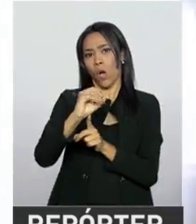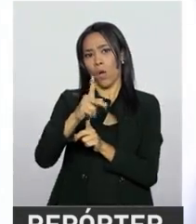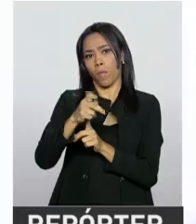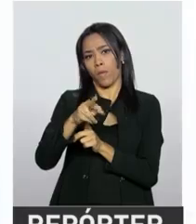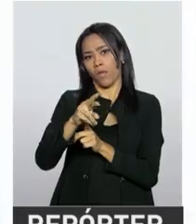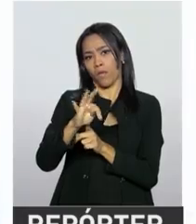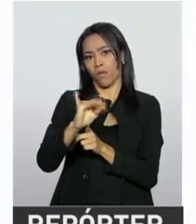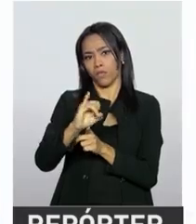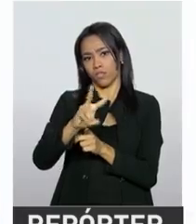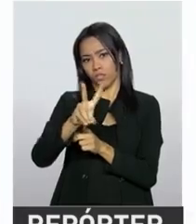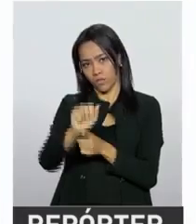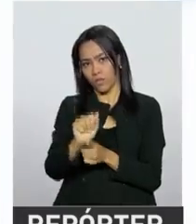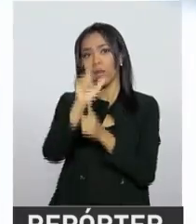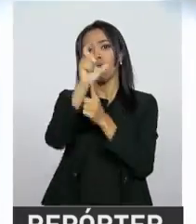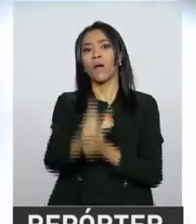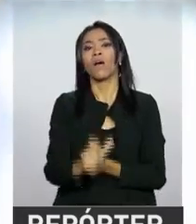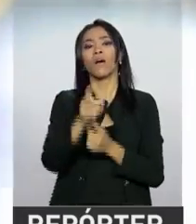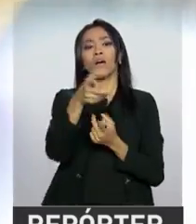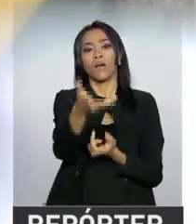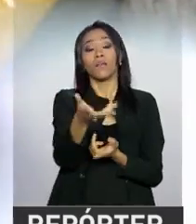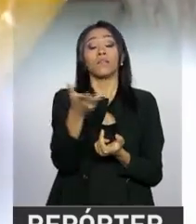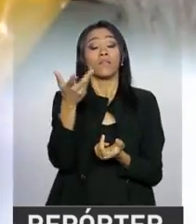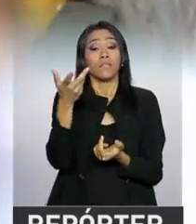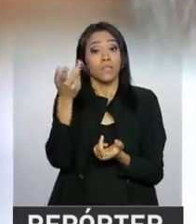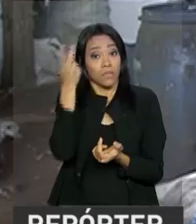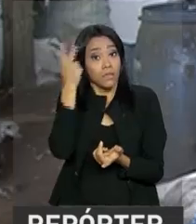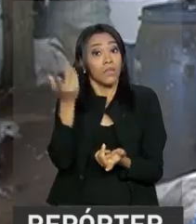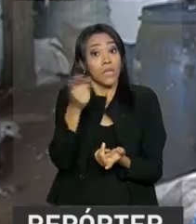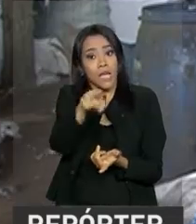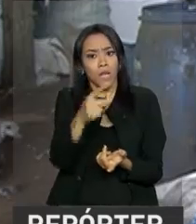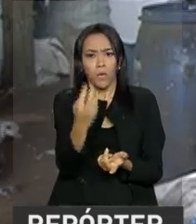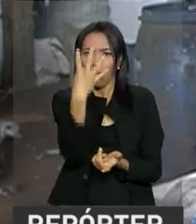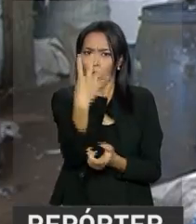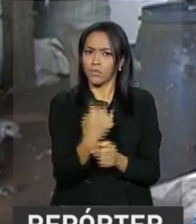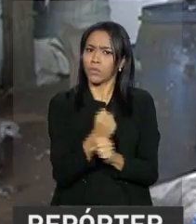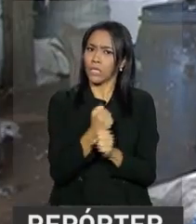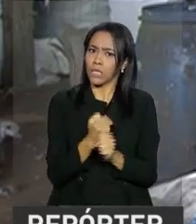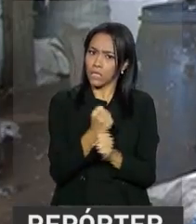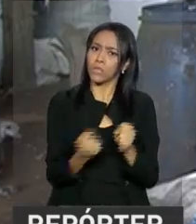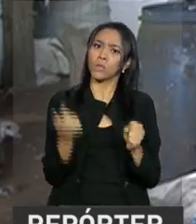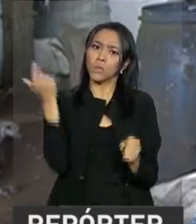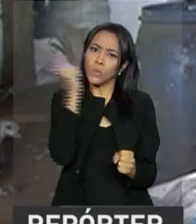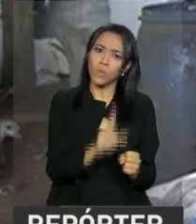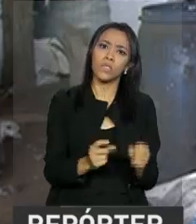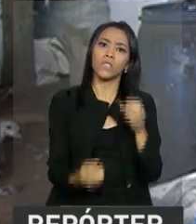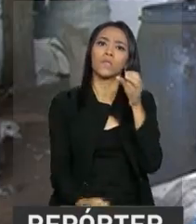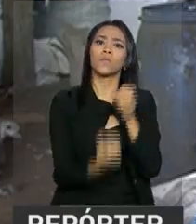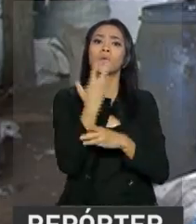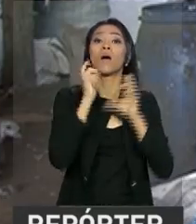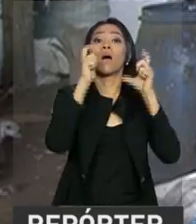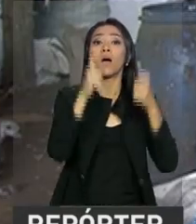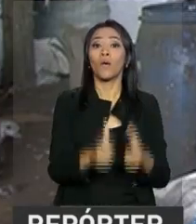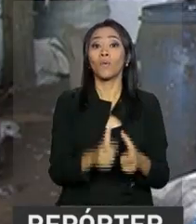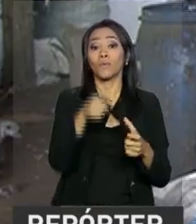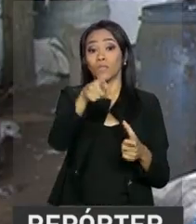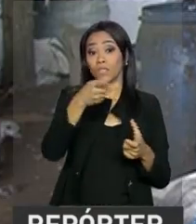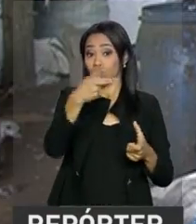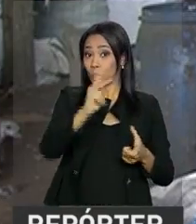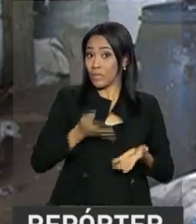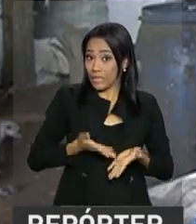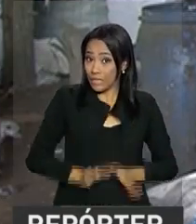na região metropolitana da capital e faz 4 anos que ela abriu uma filial do negócio na cidade natal